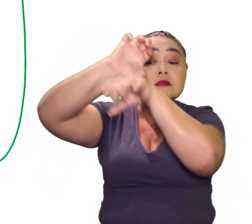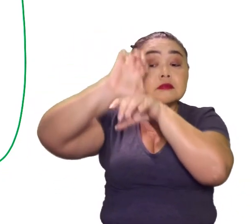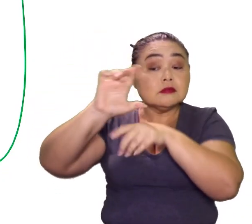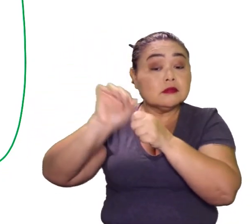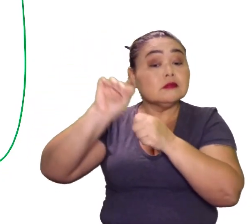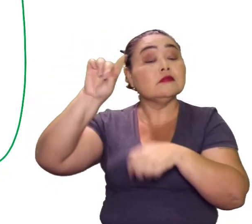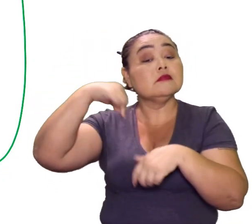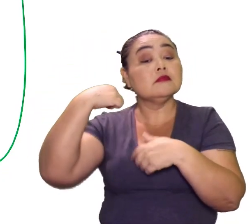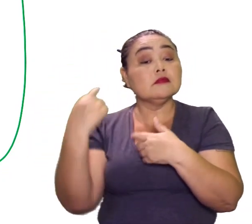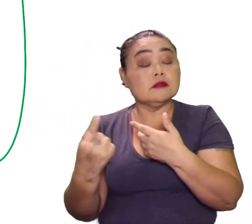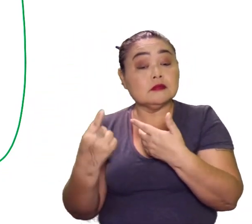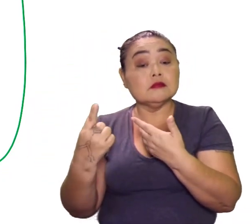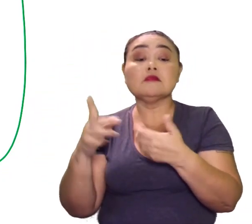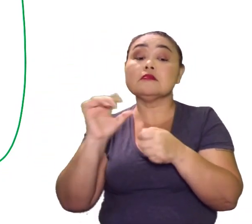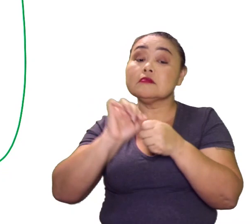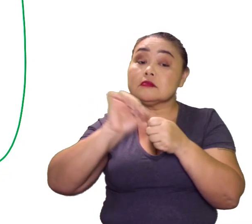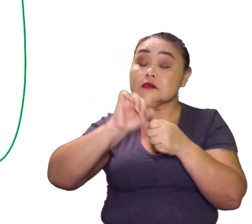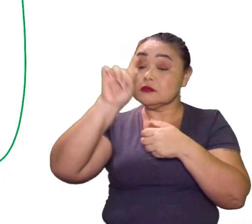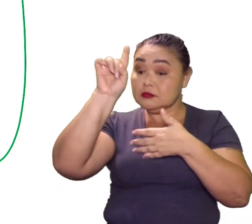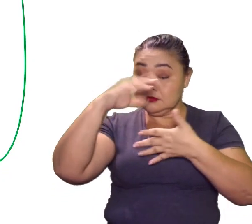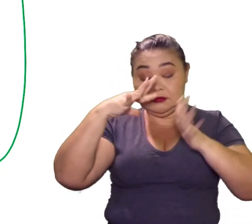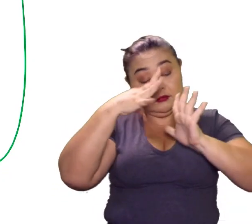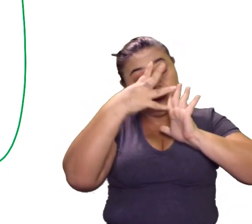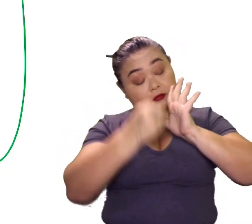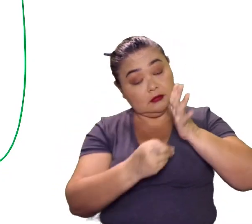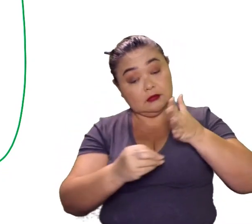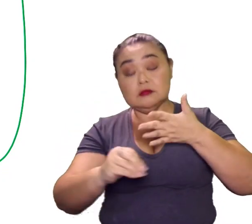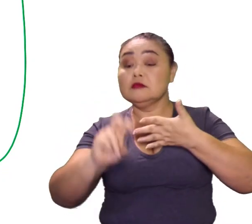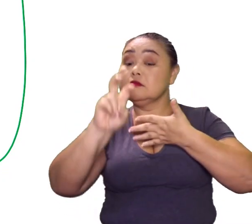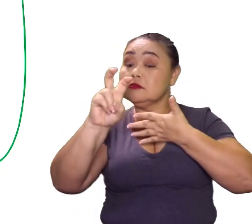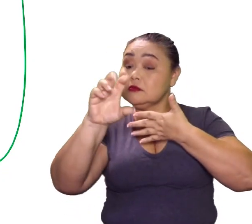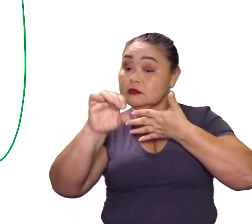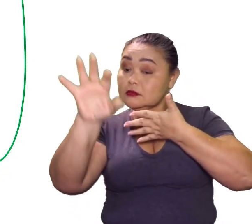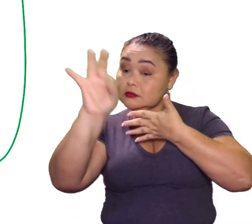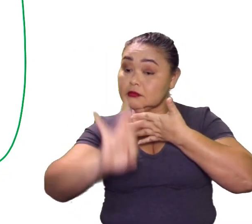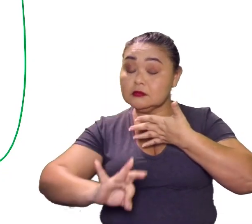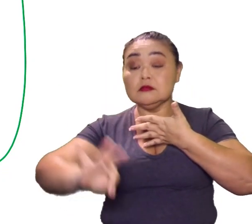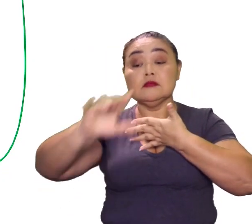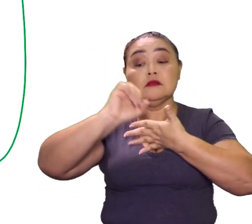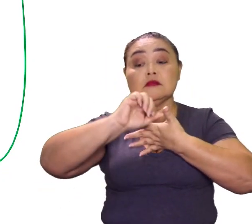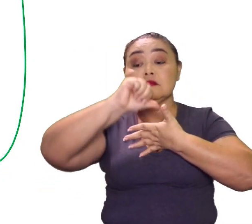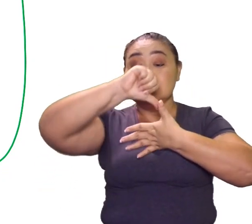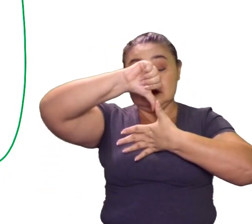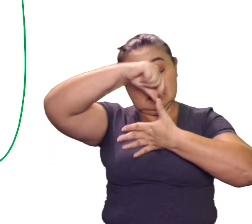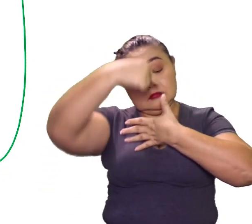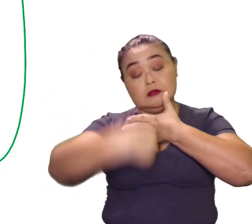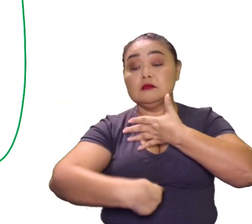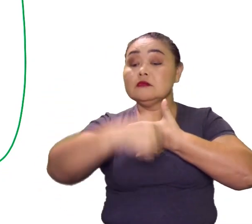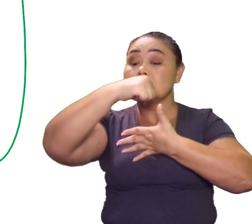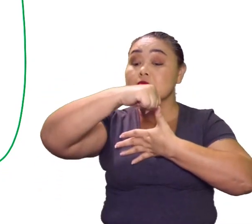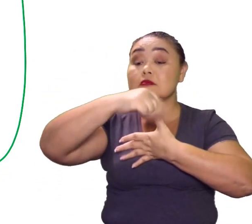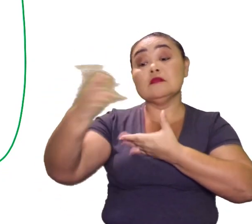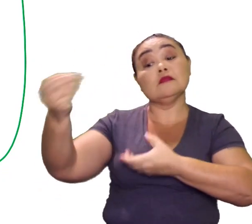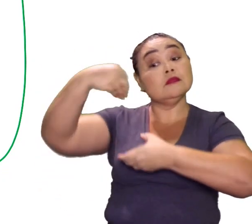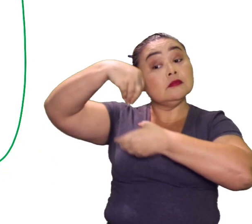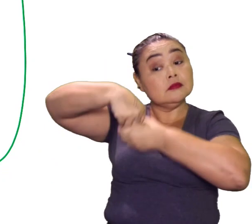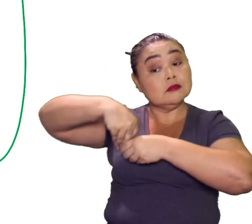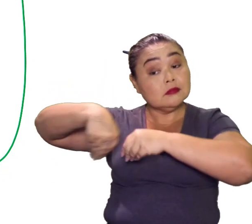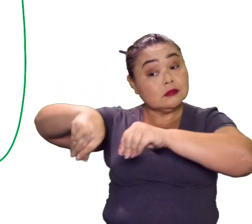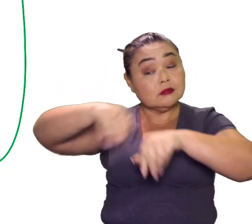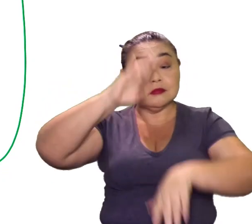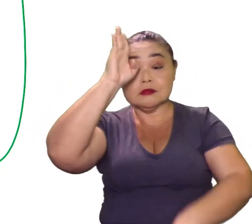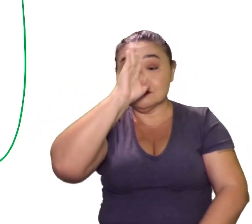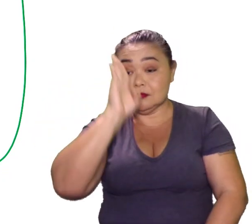continente sul-americano, enquanto que dentro do Brasil, no território brasileiro,